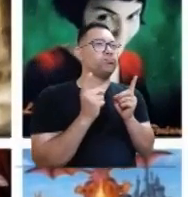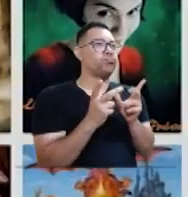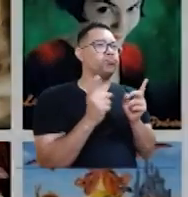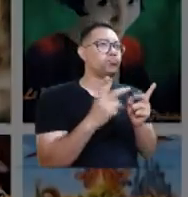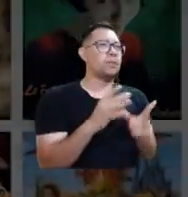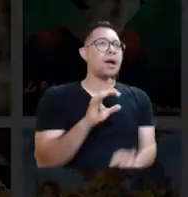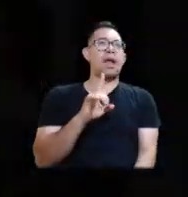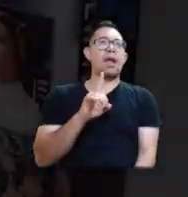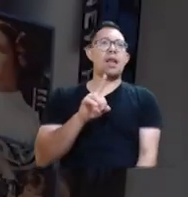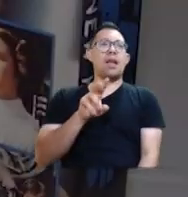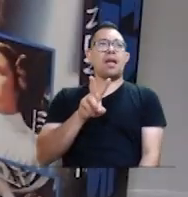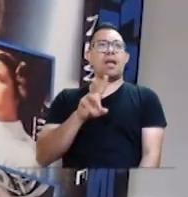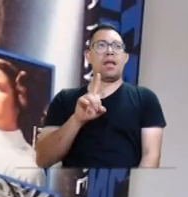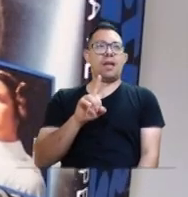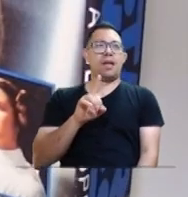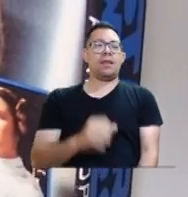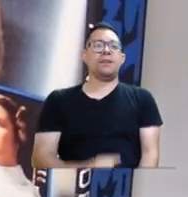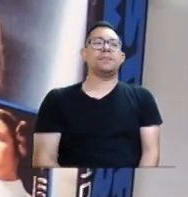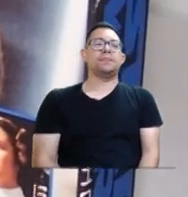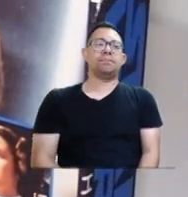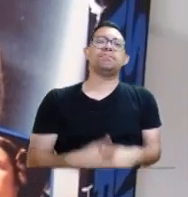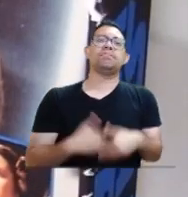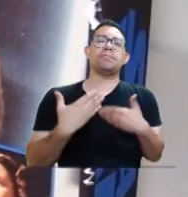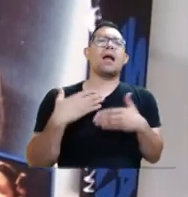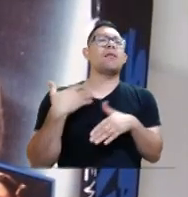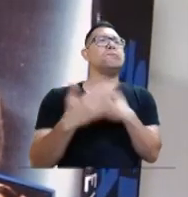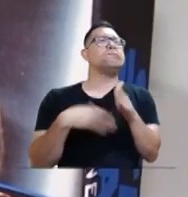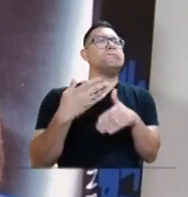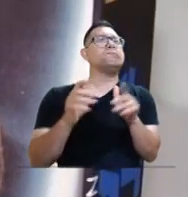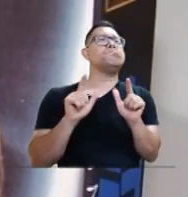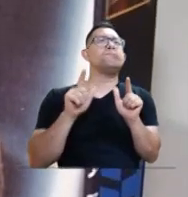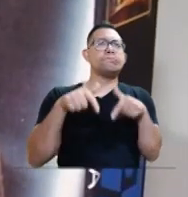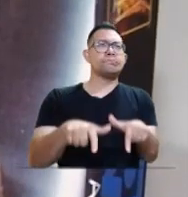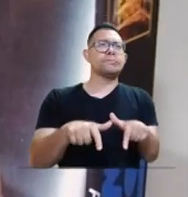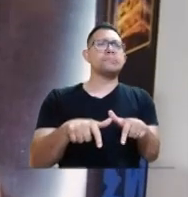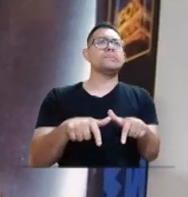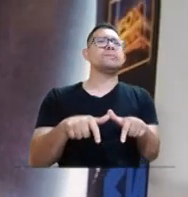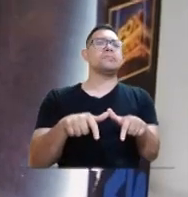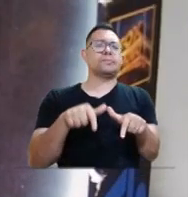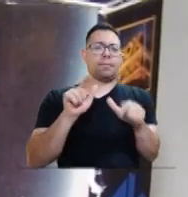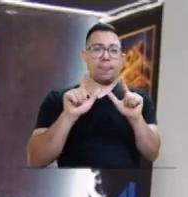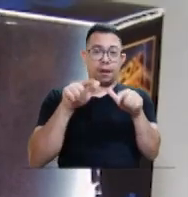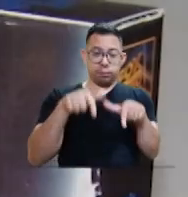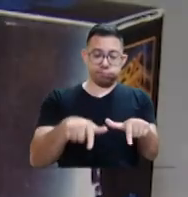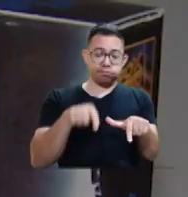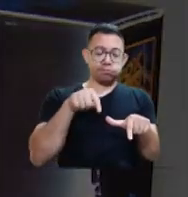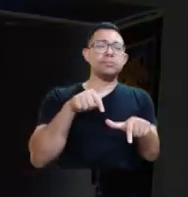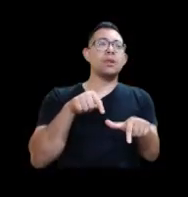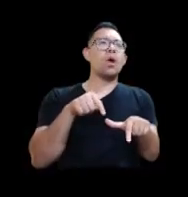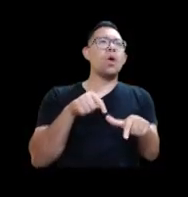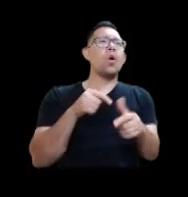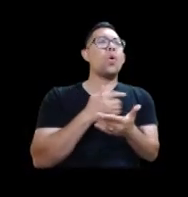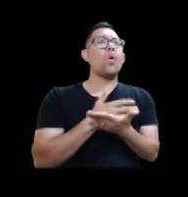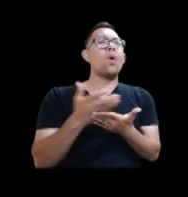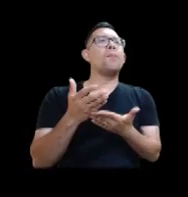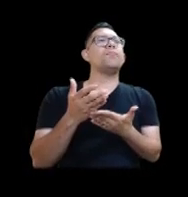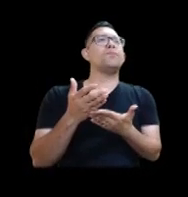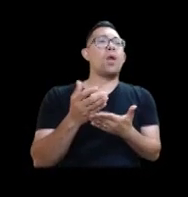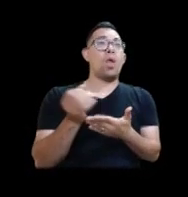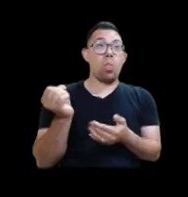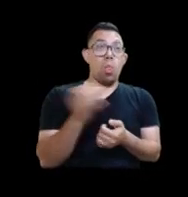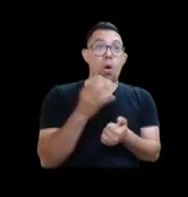DVD. Já os filmes que estavam disponíveis em VHS começaram a ser relançados em